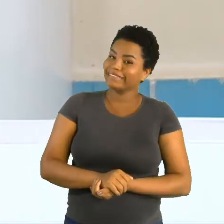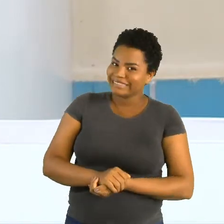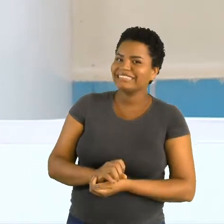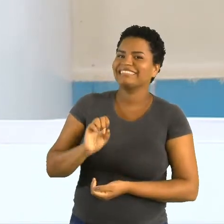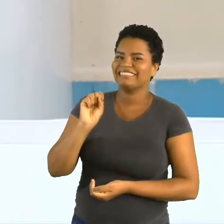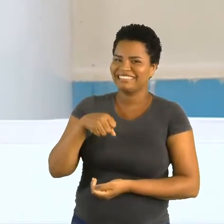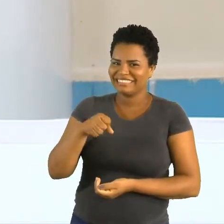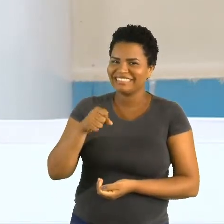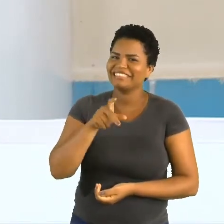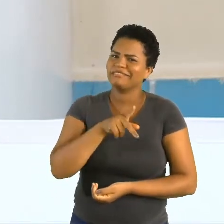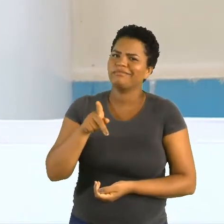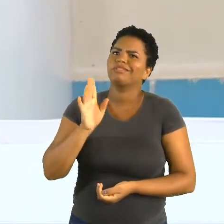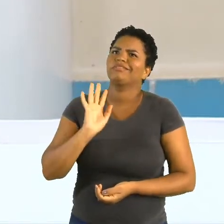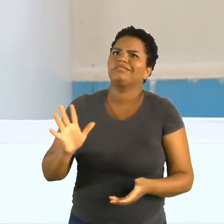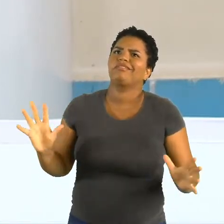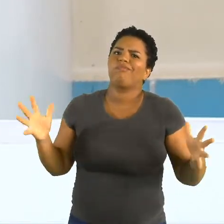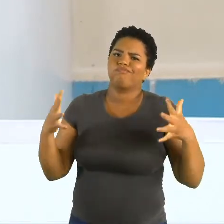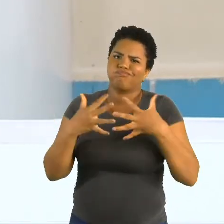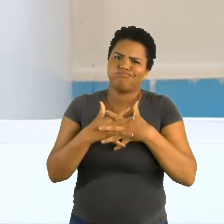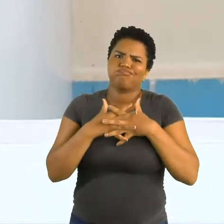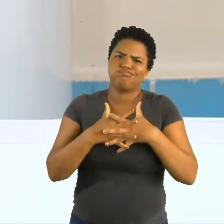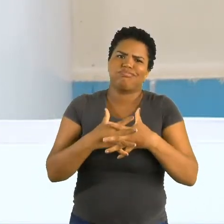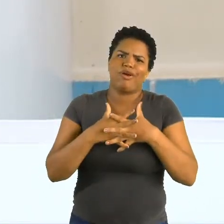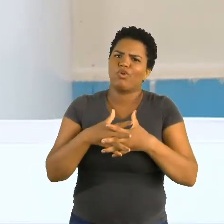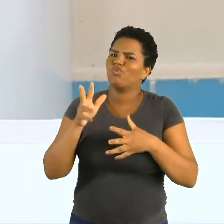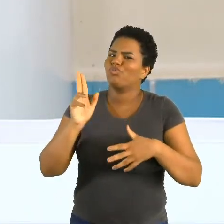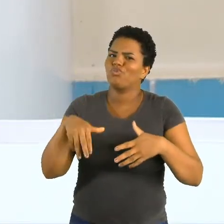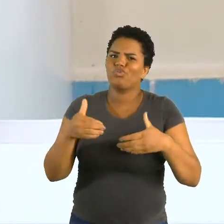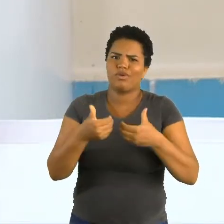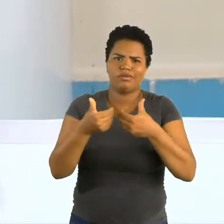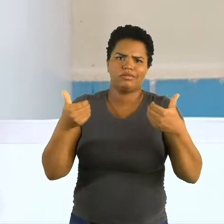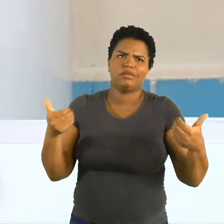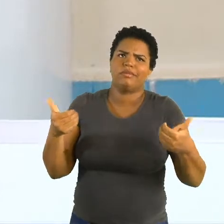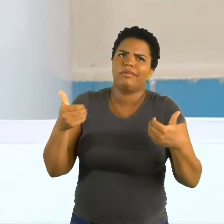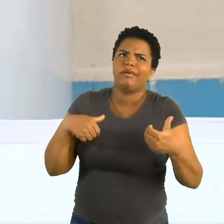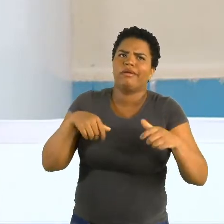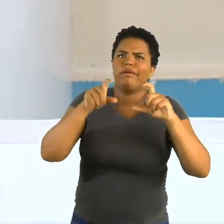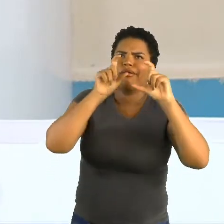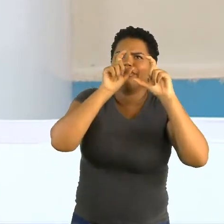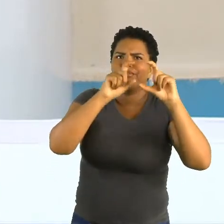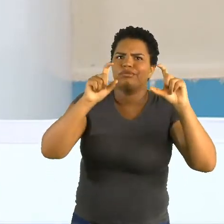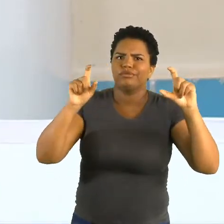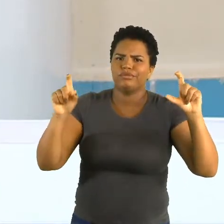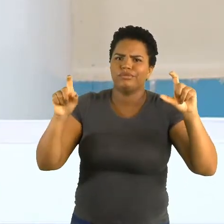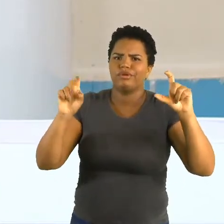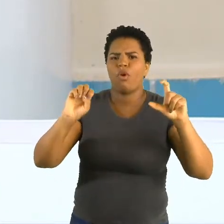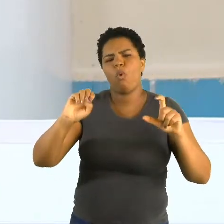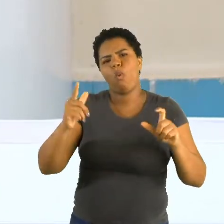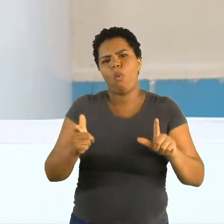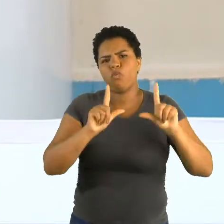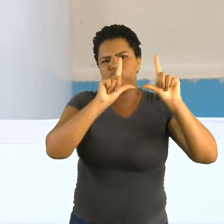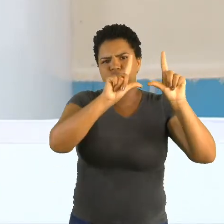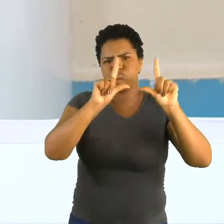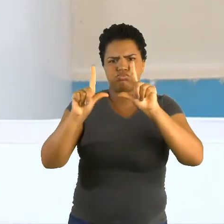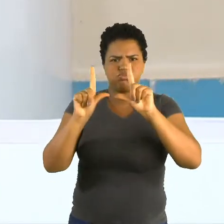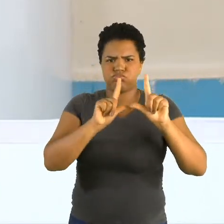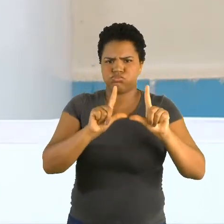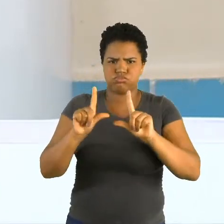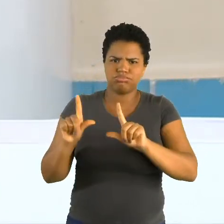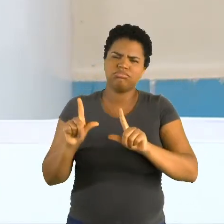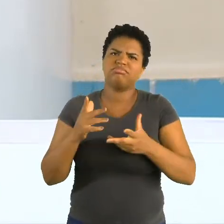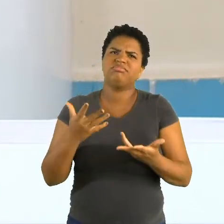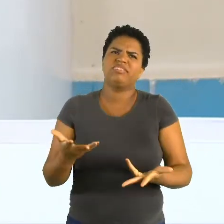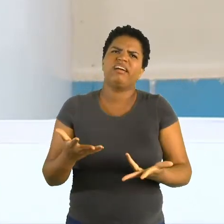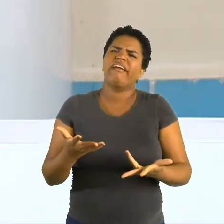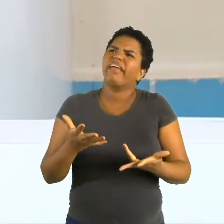maior confusão. Nunca sei distinguir se o que leio é tirinhas ou se é histórias em quadrinhos. Parece